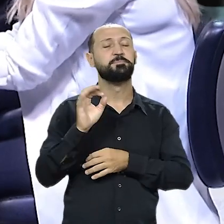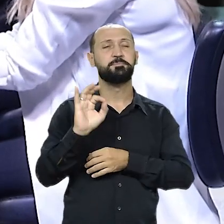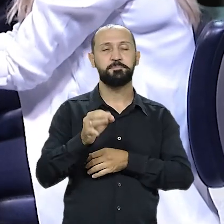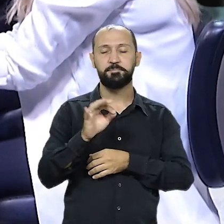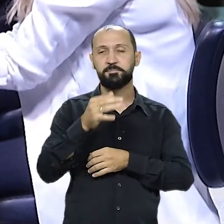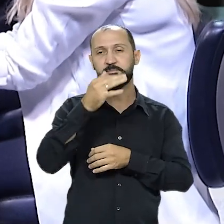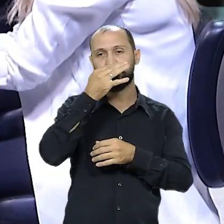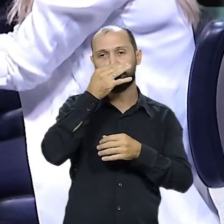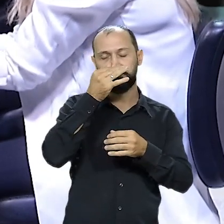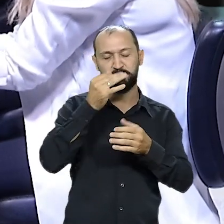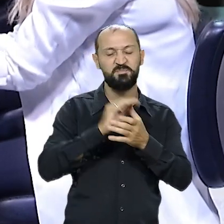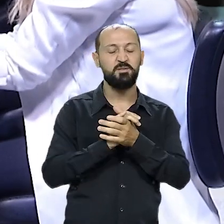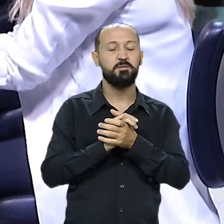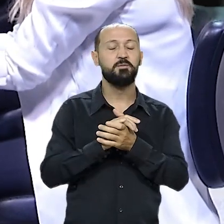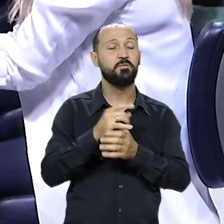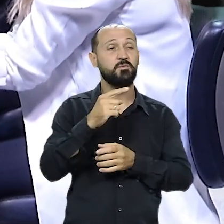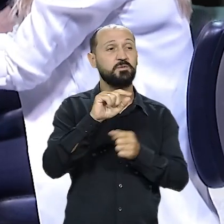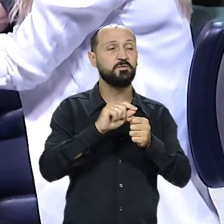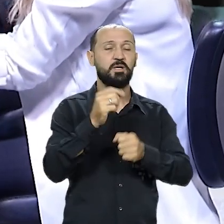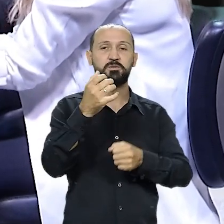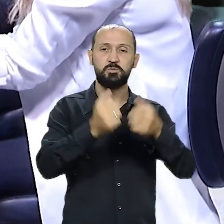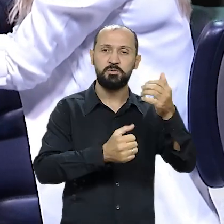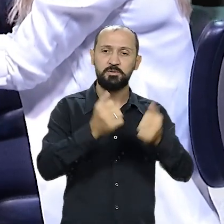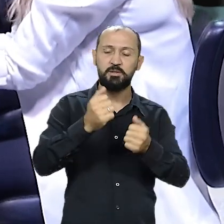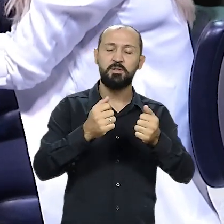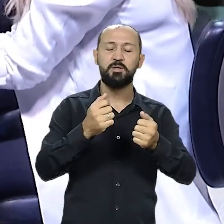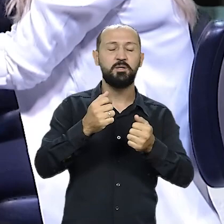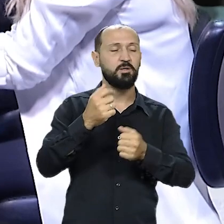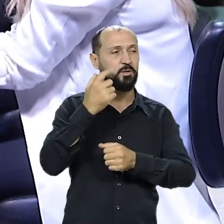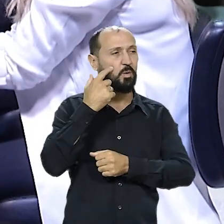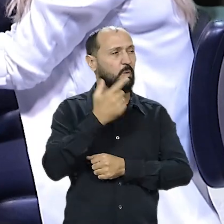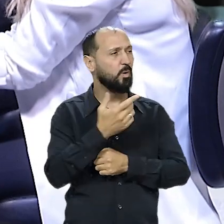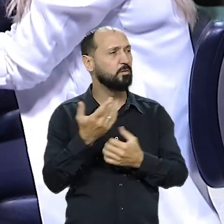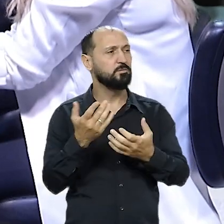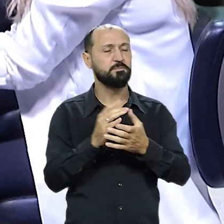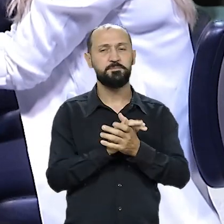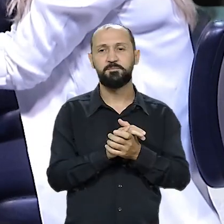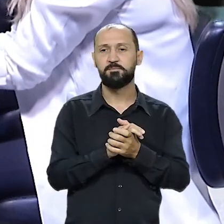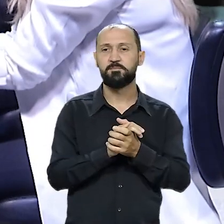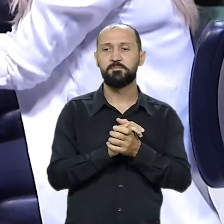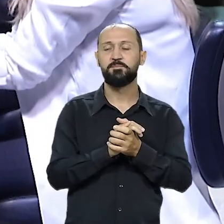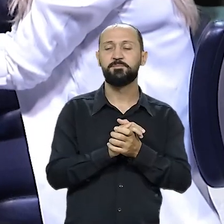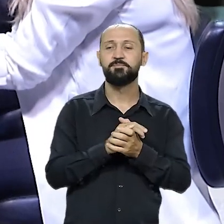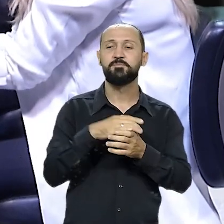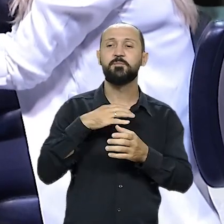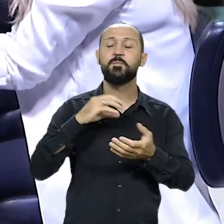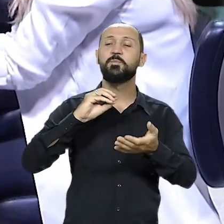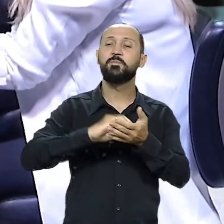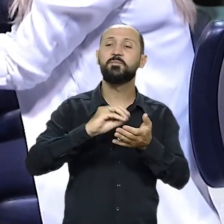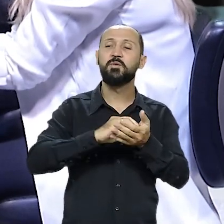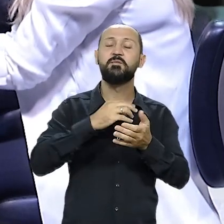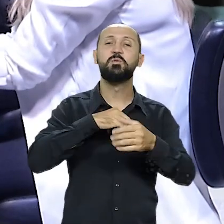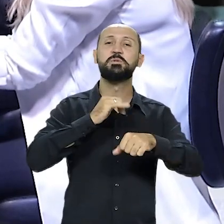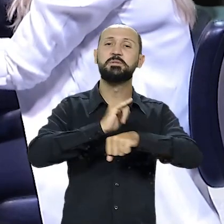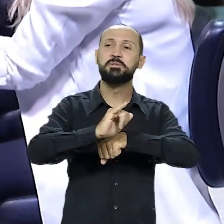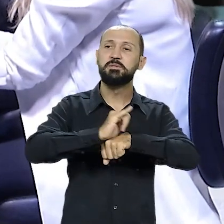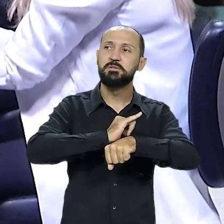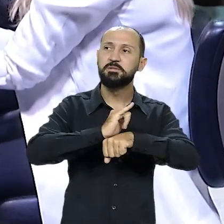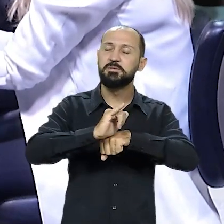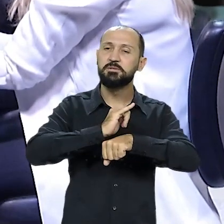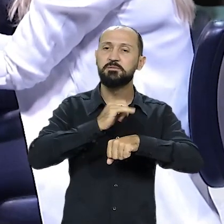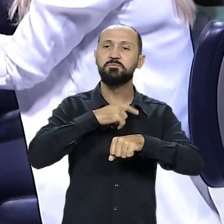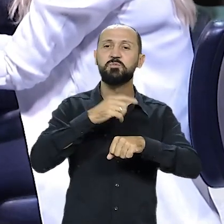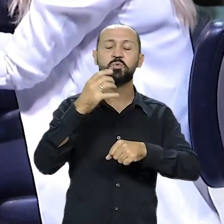Paulo. Você como produtor de leite, Tiago, você acha que falta um pouco ainda de estratégia por parte